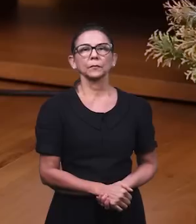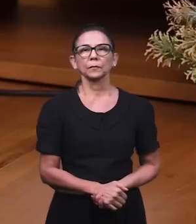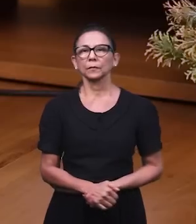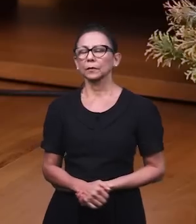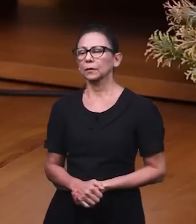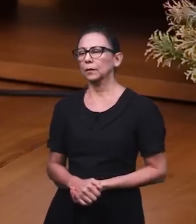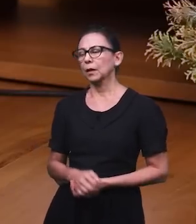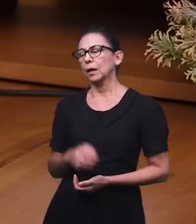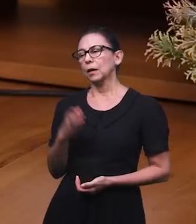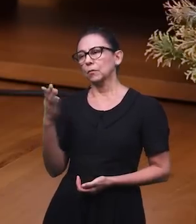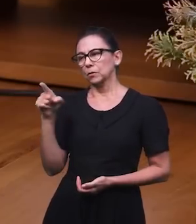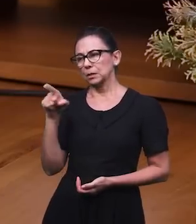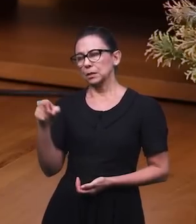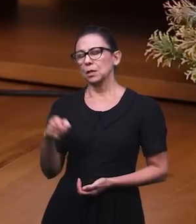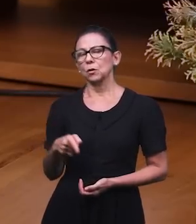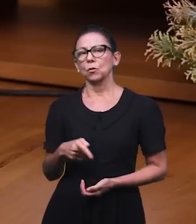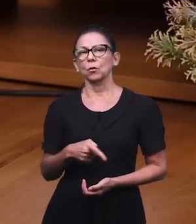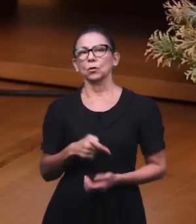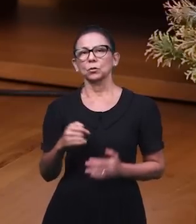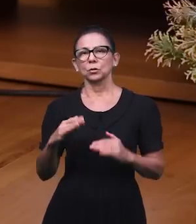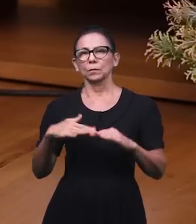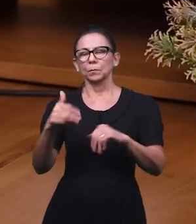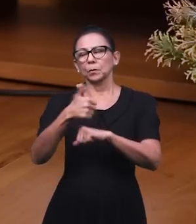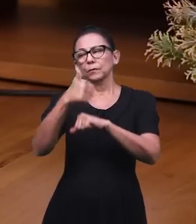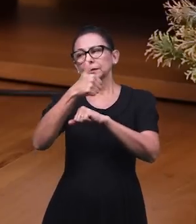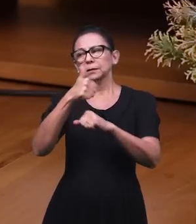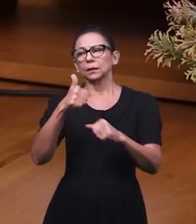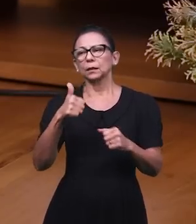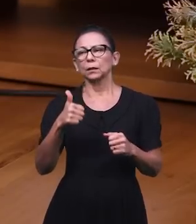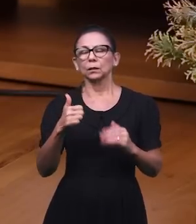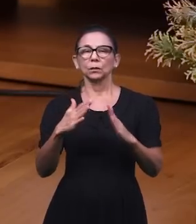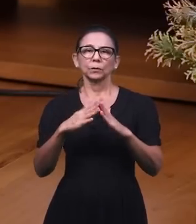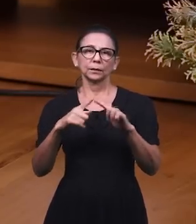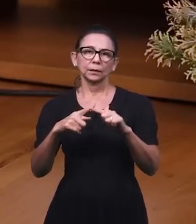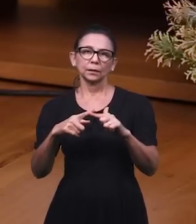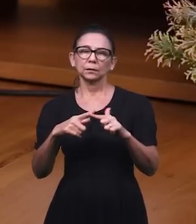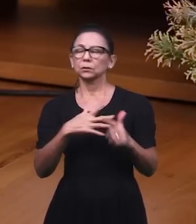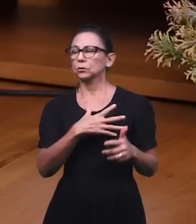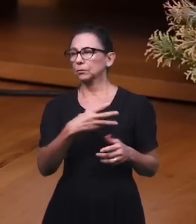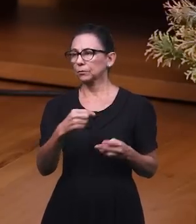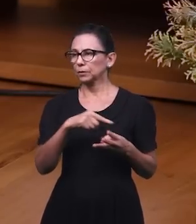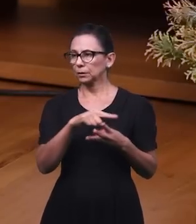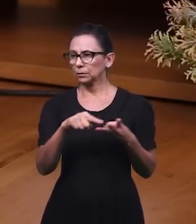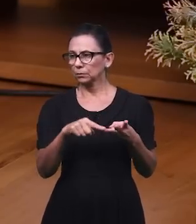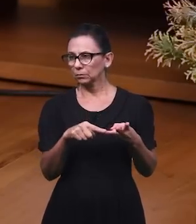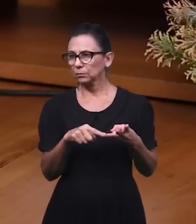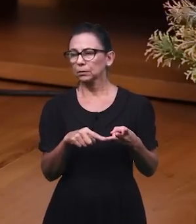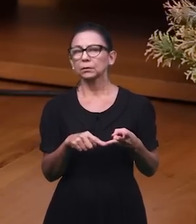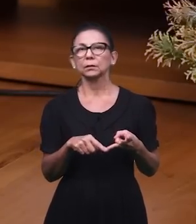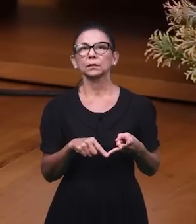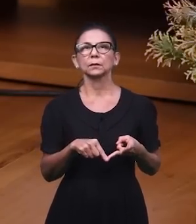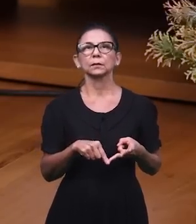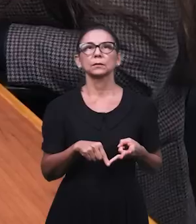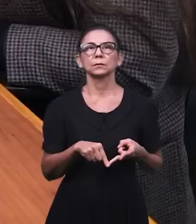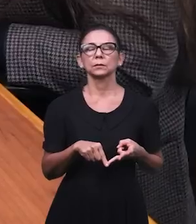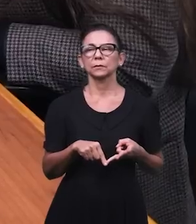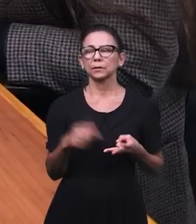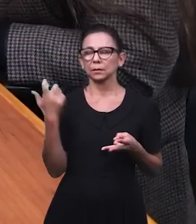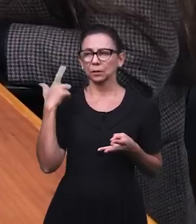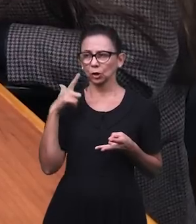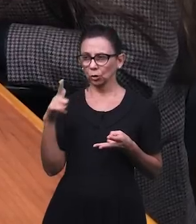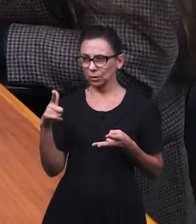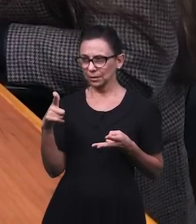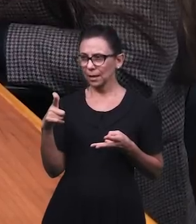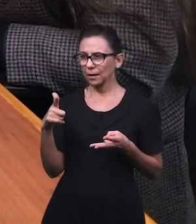você, vida profissional, igreja, marido, filho... Nem me fala. Tem hora que